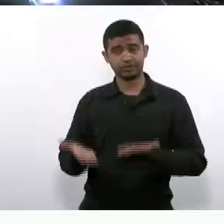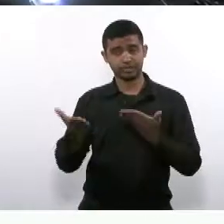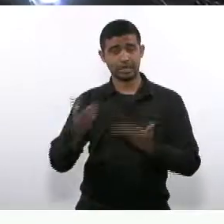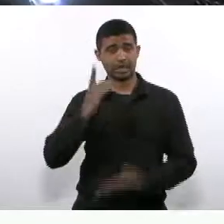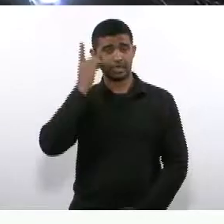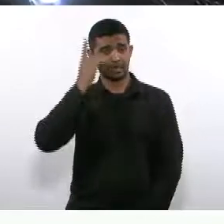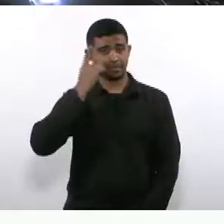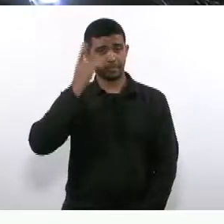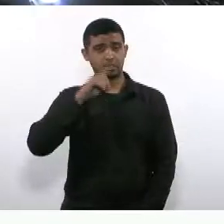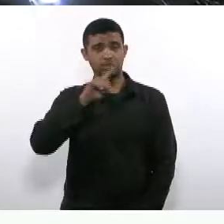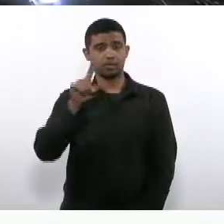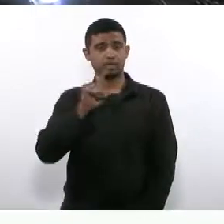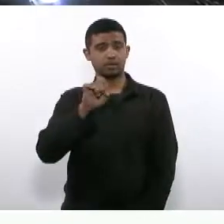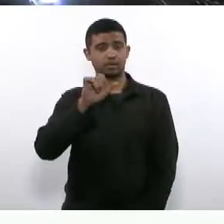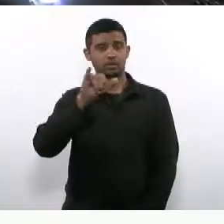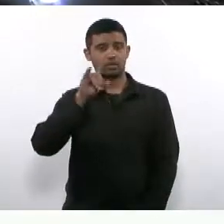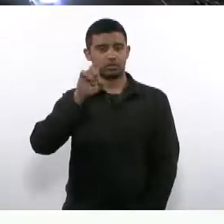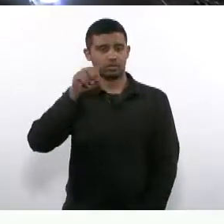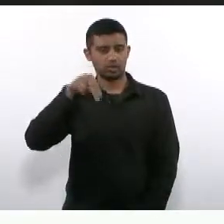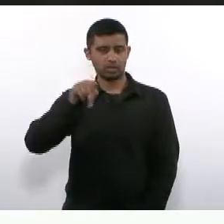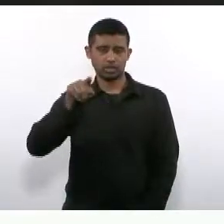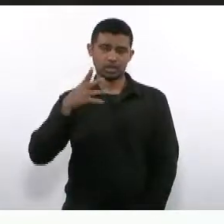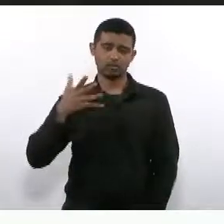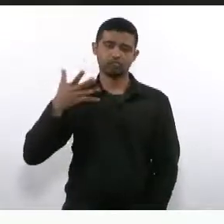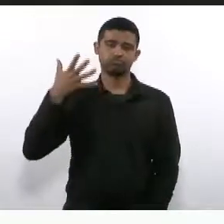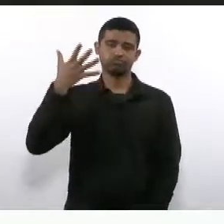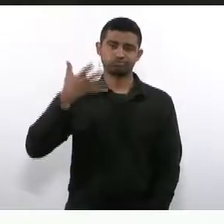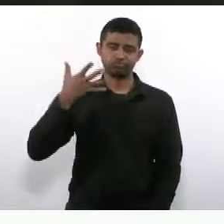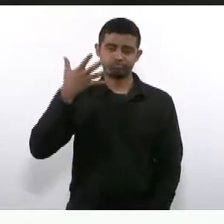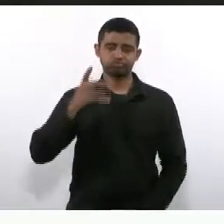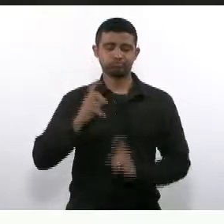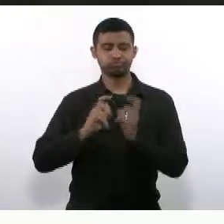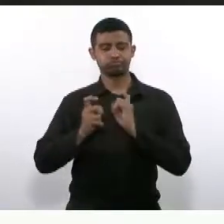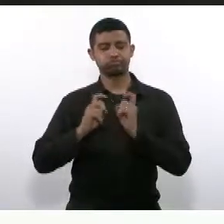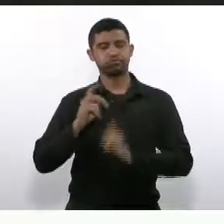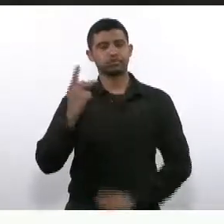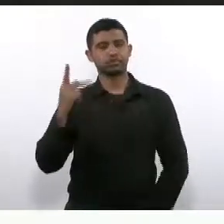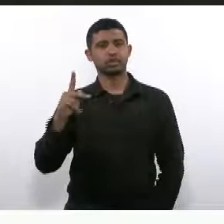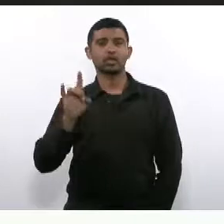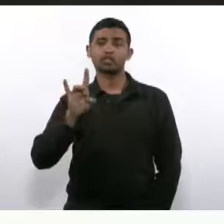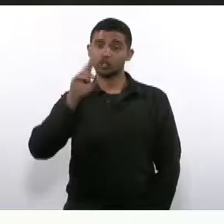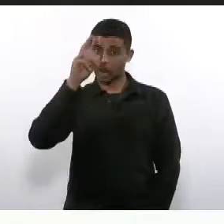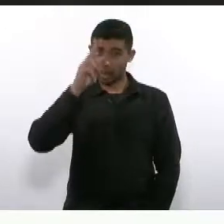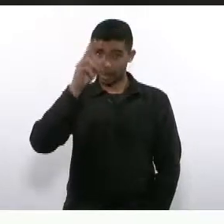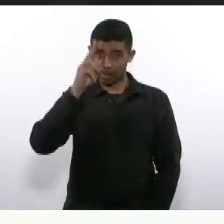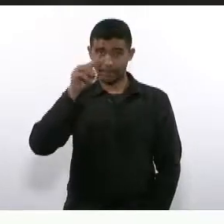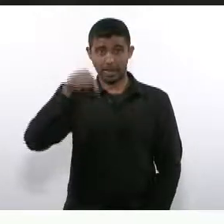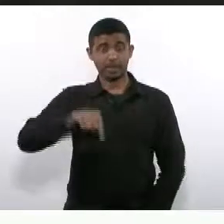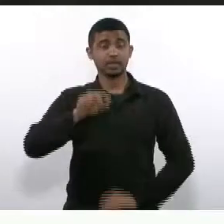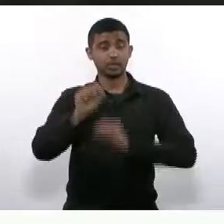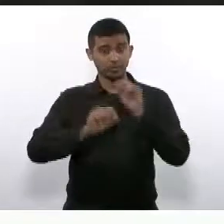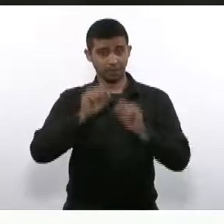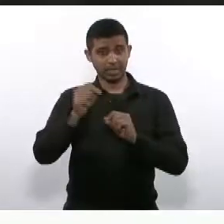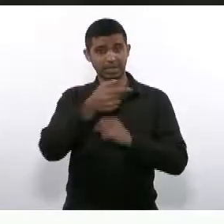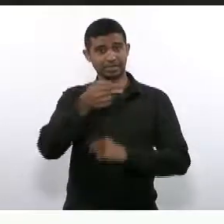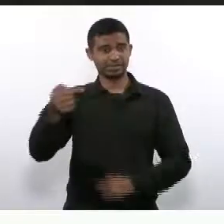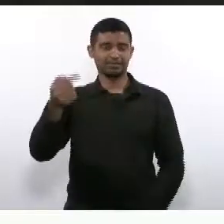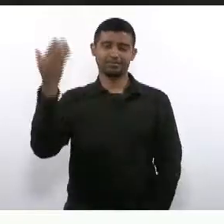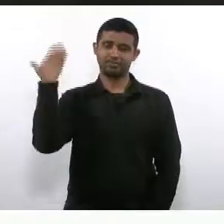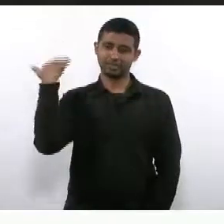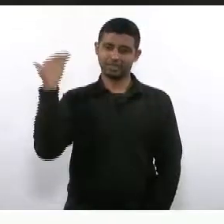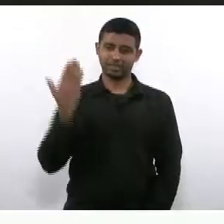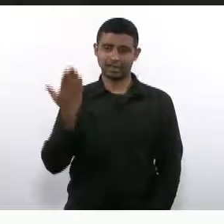deputada Zeidan para fazer as suas considerações, lembro apenas aqui que na semana passada